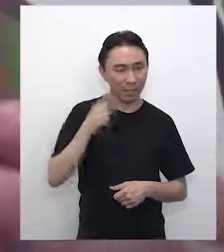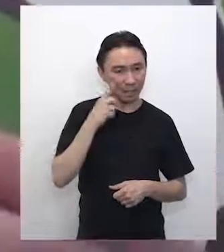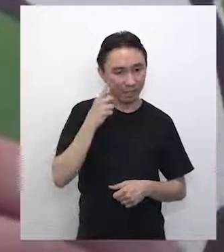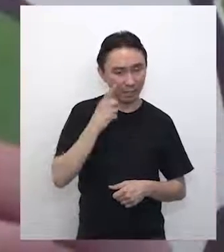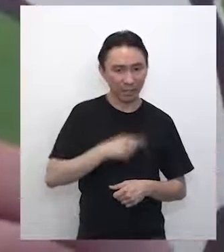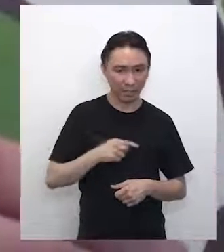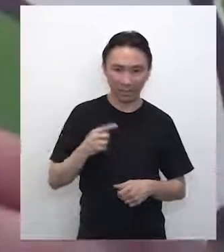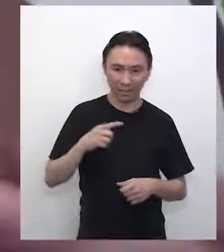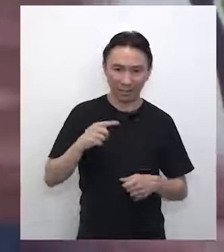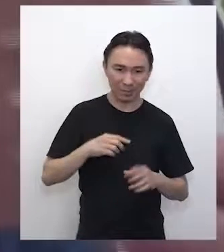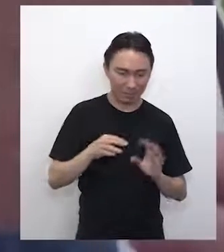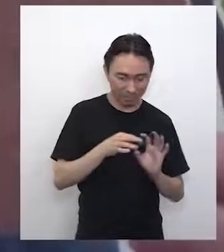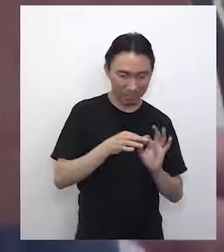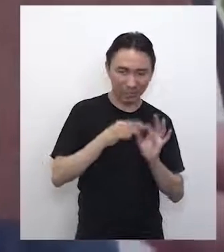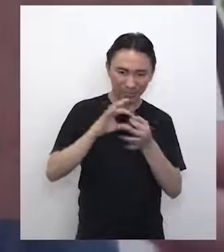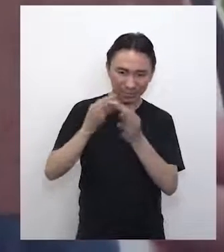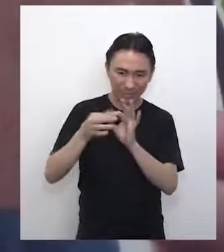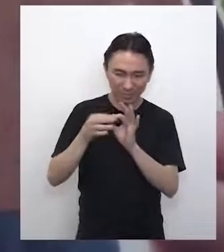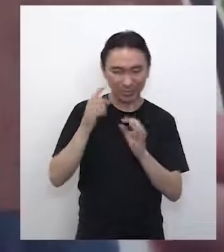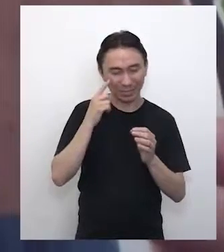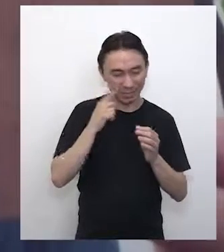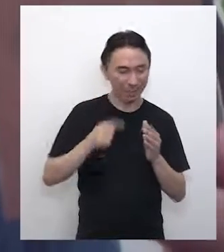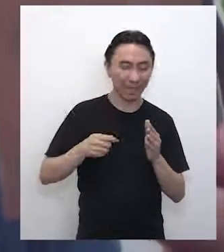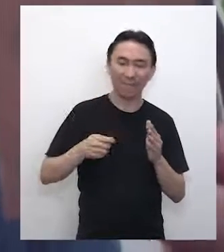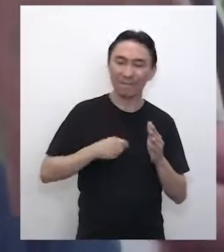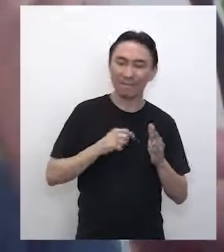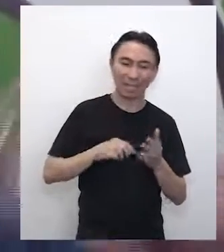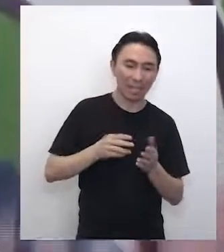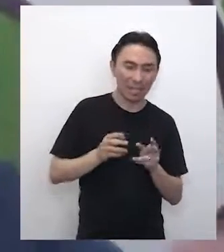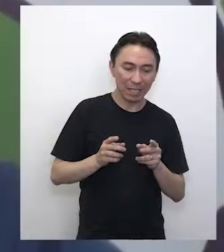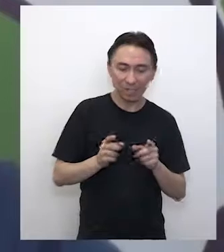série e paralela. Ok?